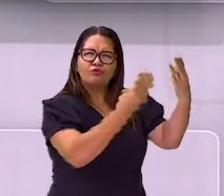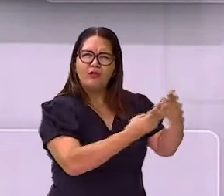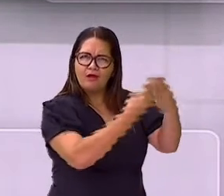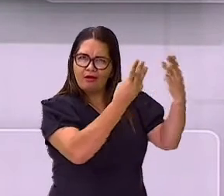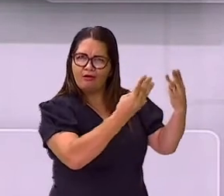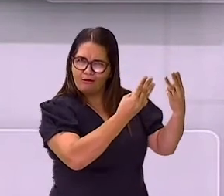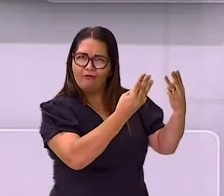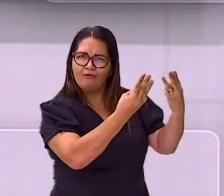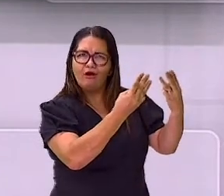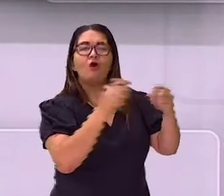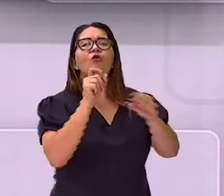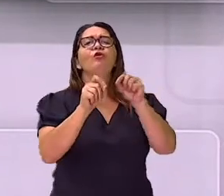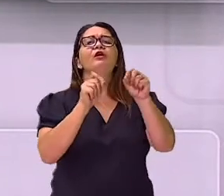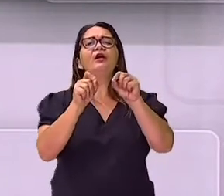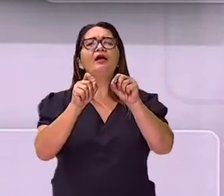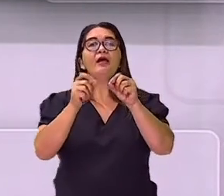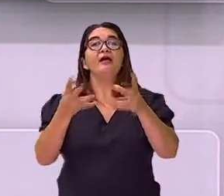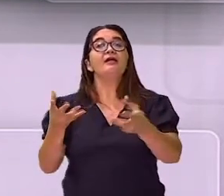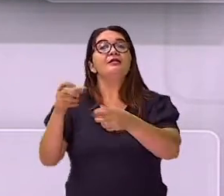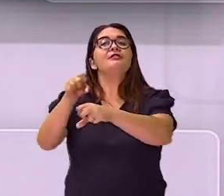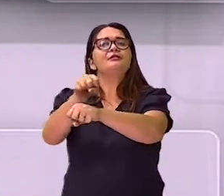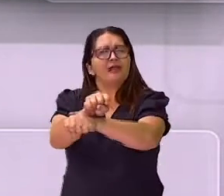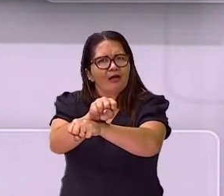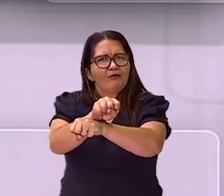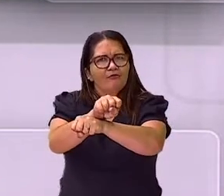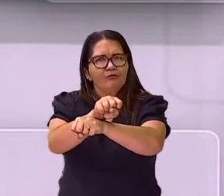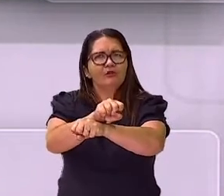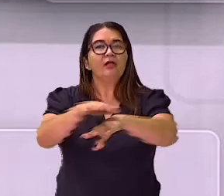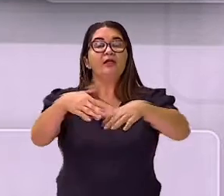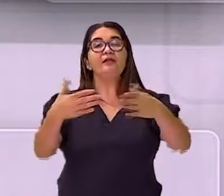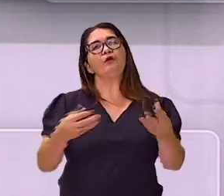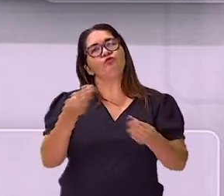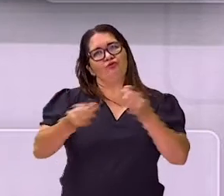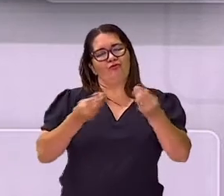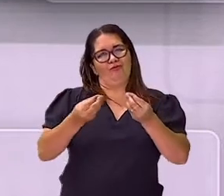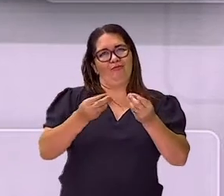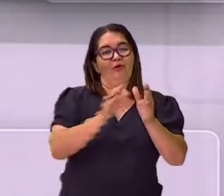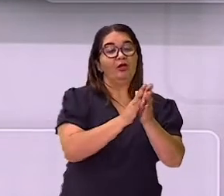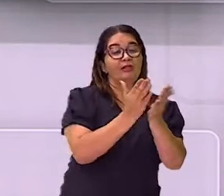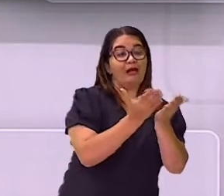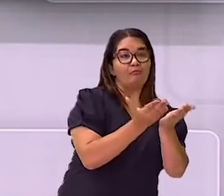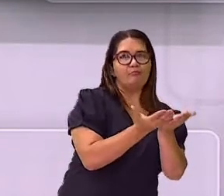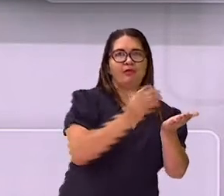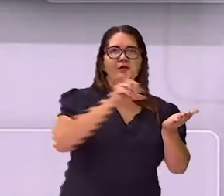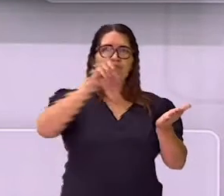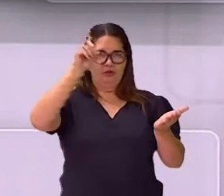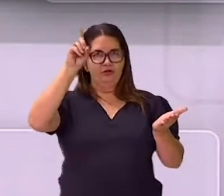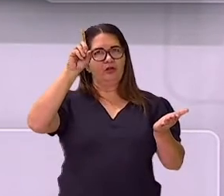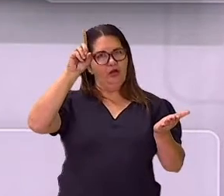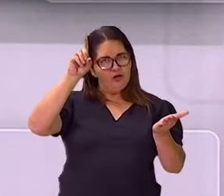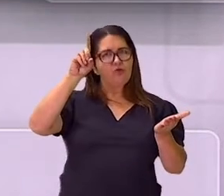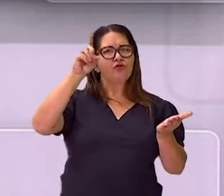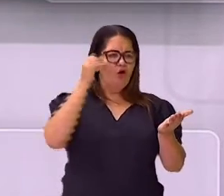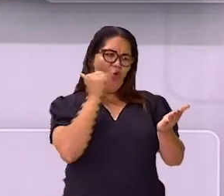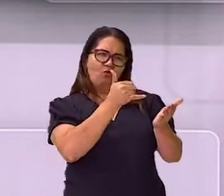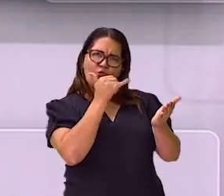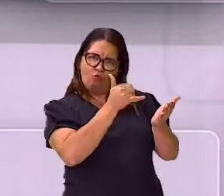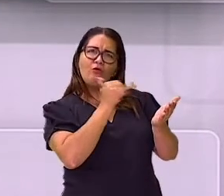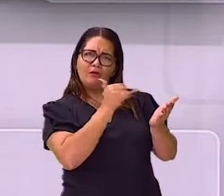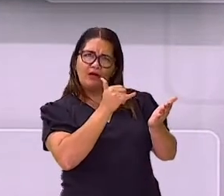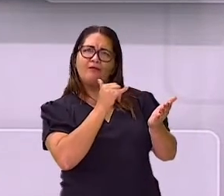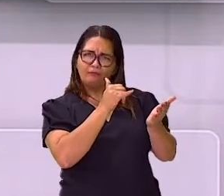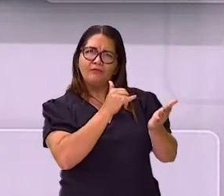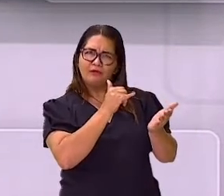Pérsia, transformou o povo judeu em escravos. Então, essa passagem histórica está narrada na